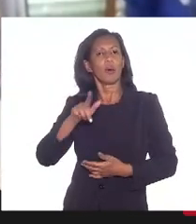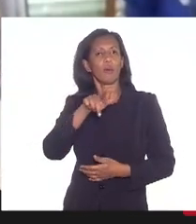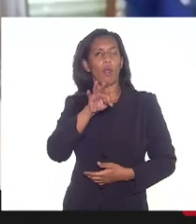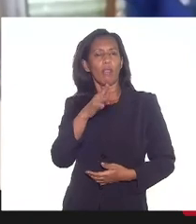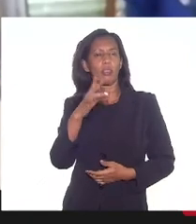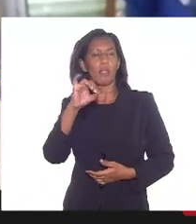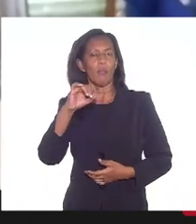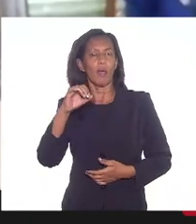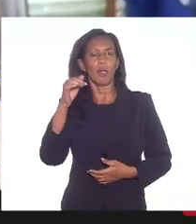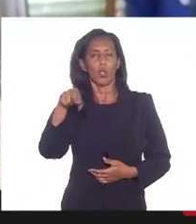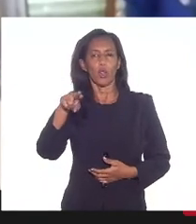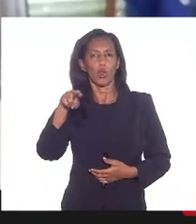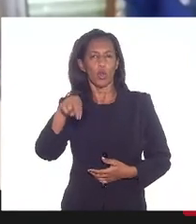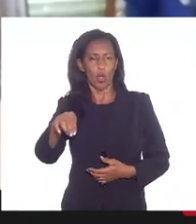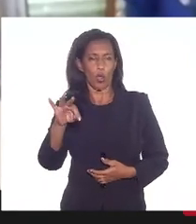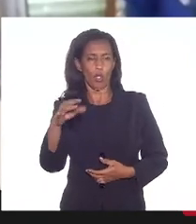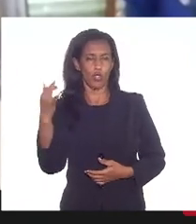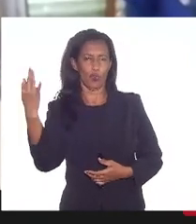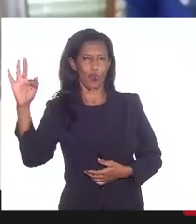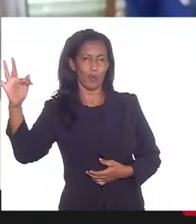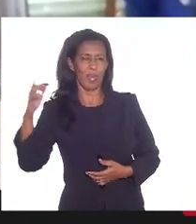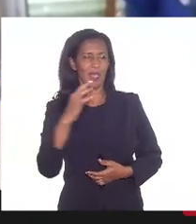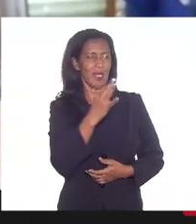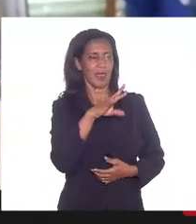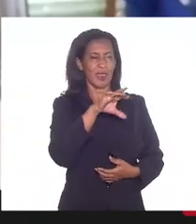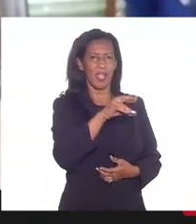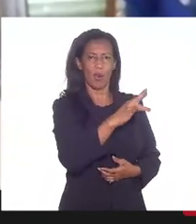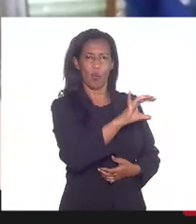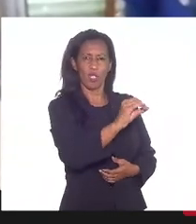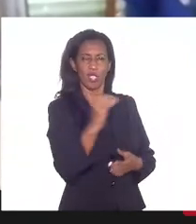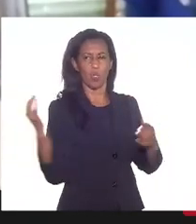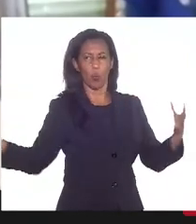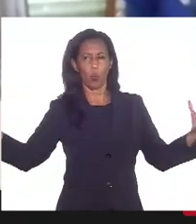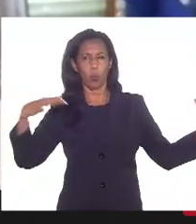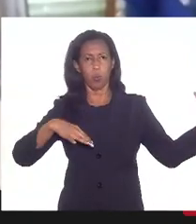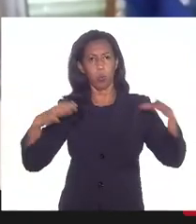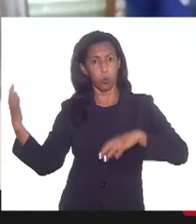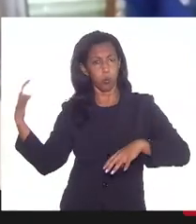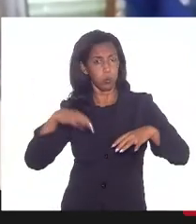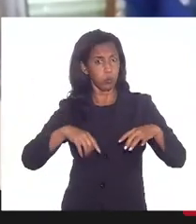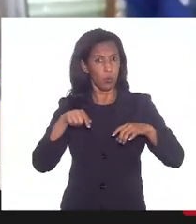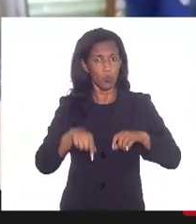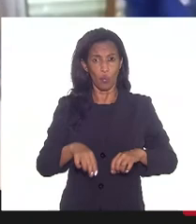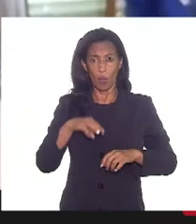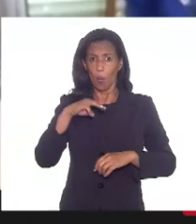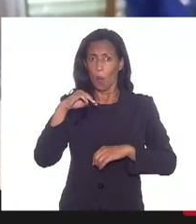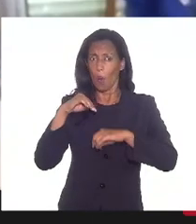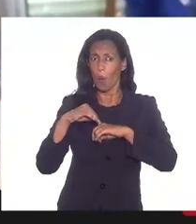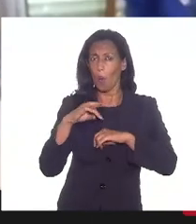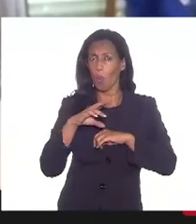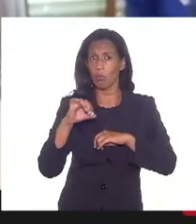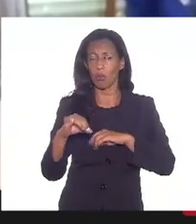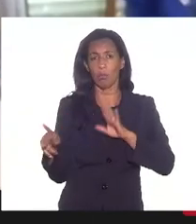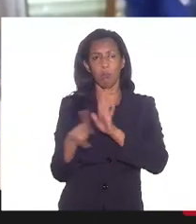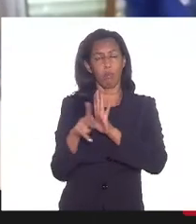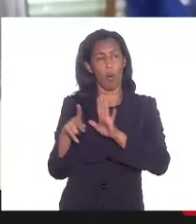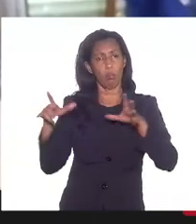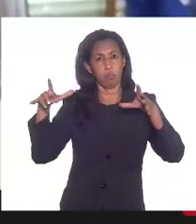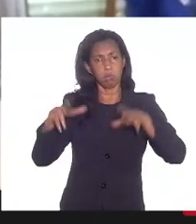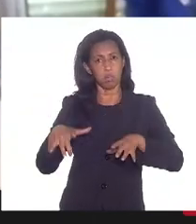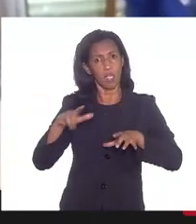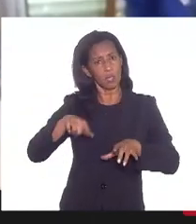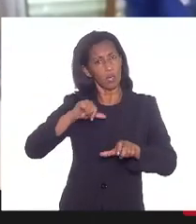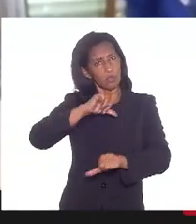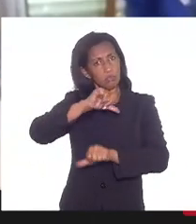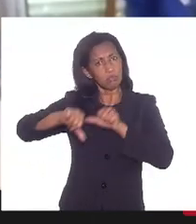Norte Fluminense, a Termo Rio, o maior parque de geração foi aqui, e foi um modelo semelhante. E nós modificamos,